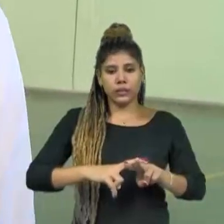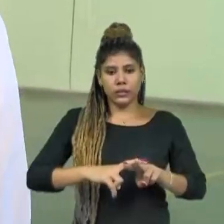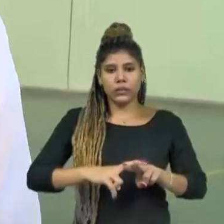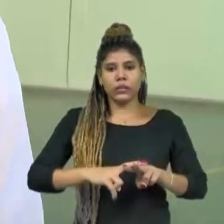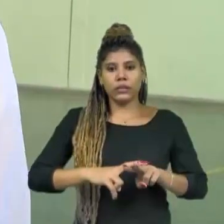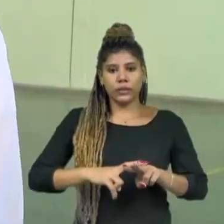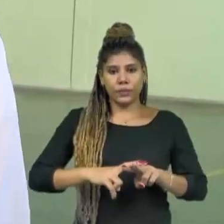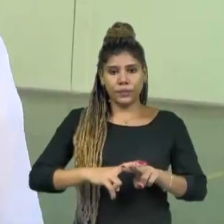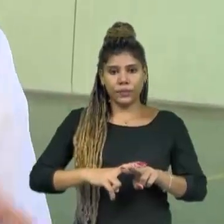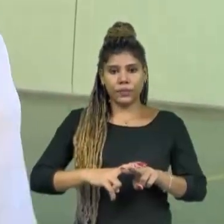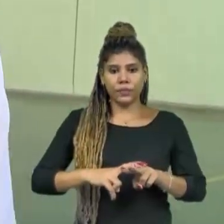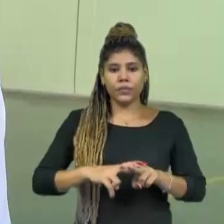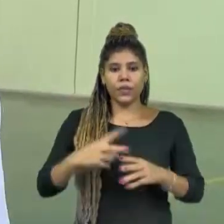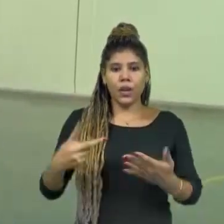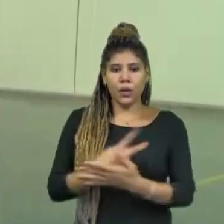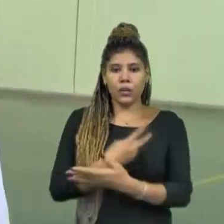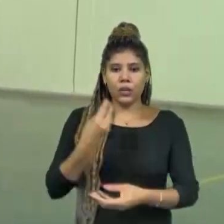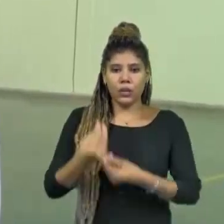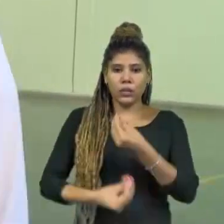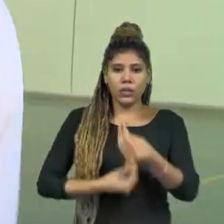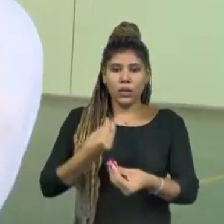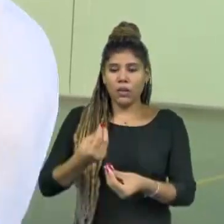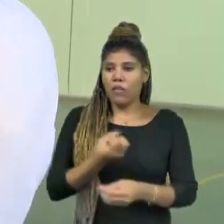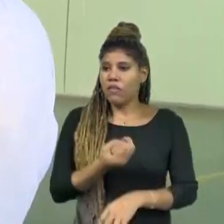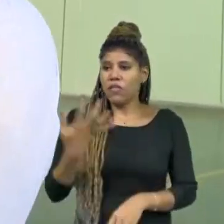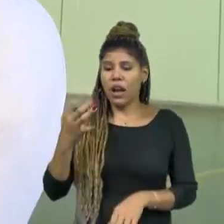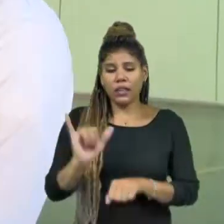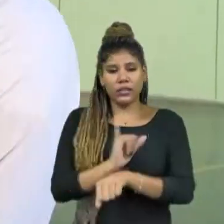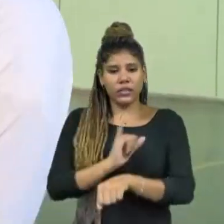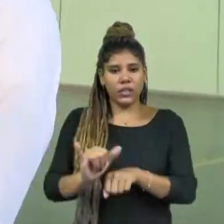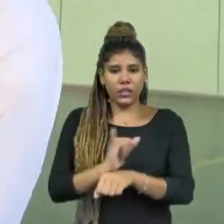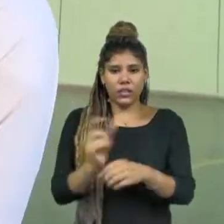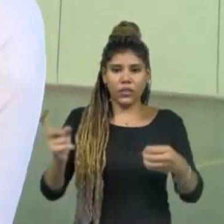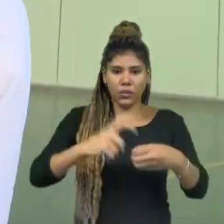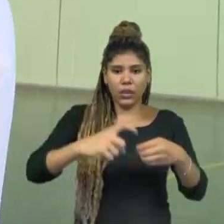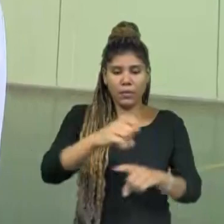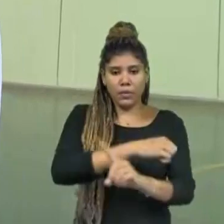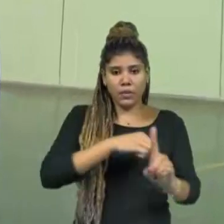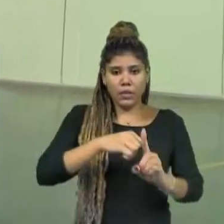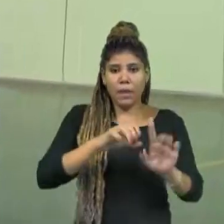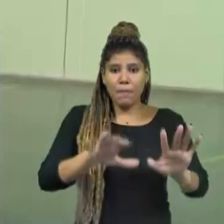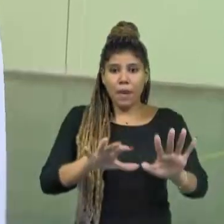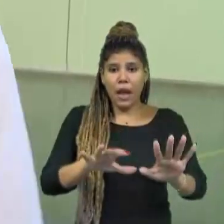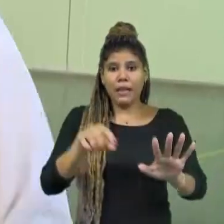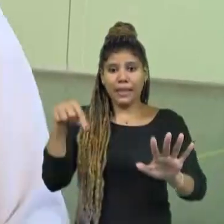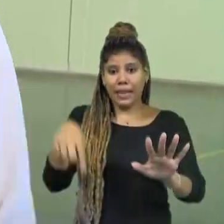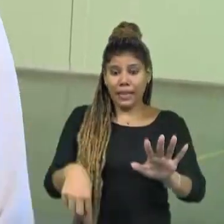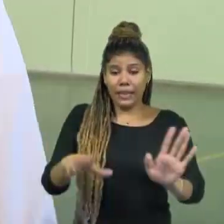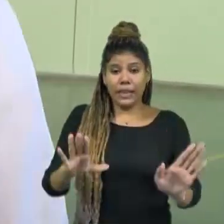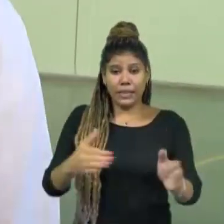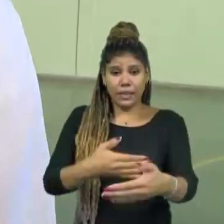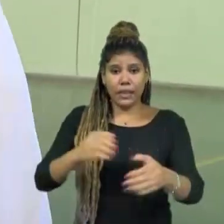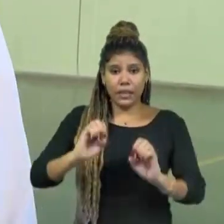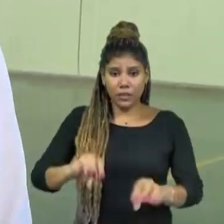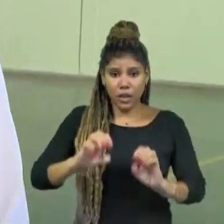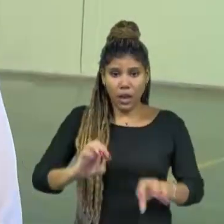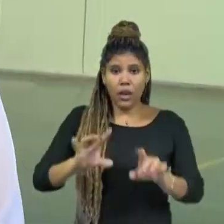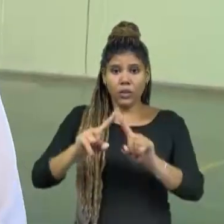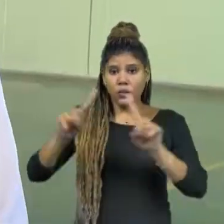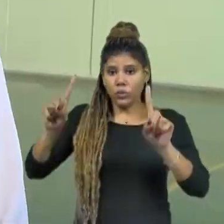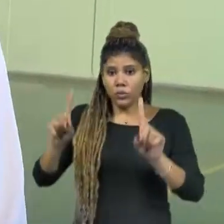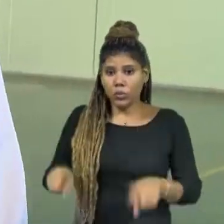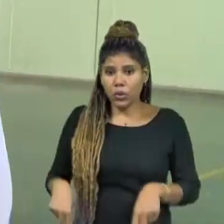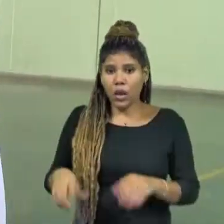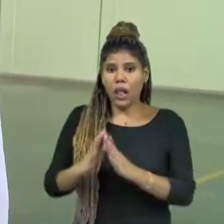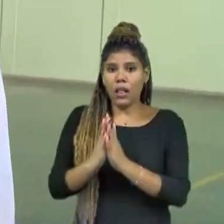unidades, elas acontecem de inúmeras formas, mas principalmente aqui. Aqui na sala de aula, nos projetos, no livro